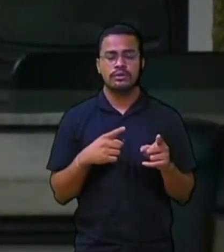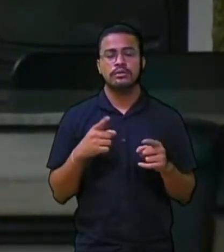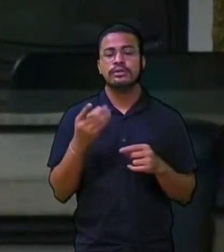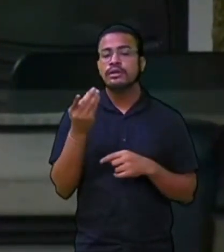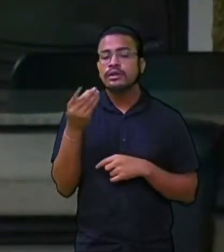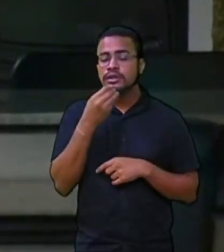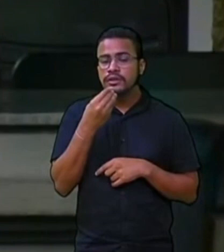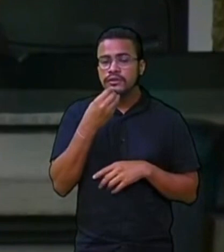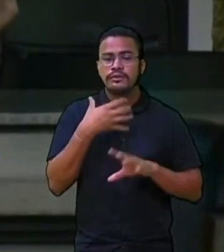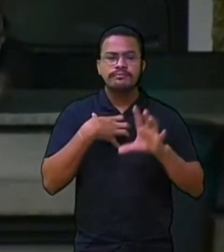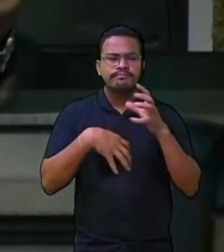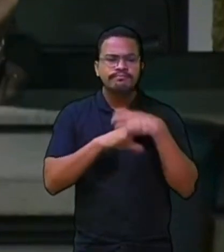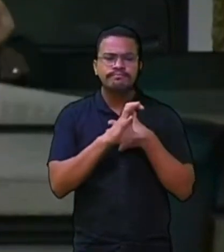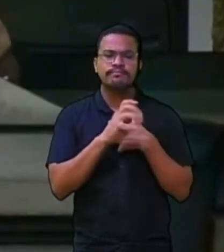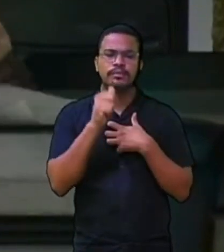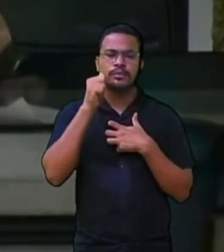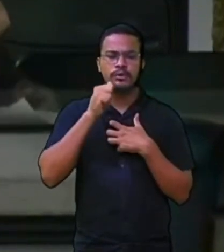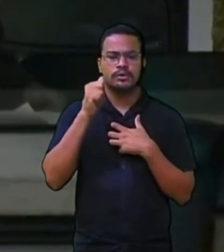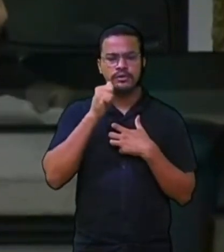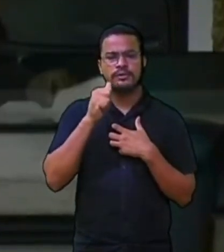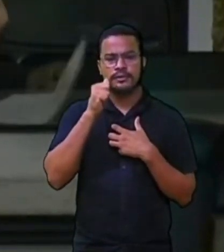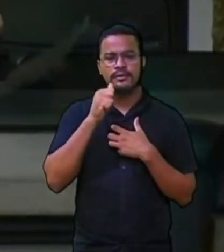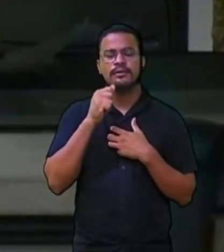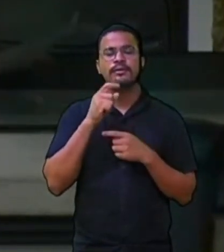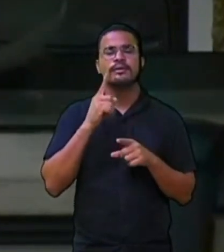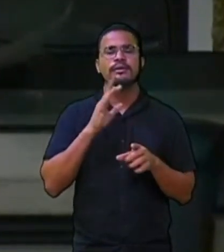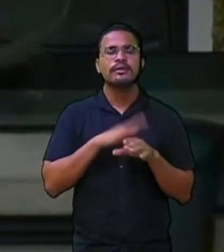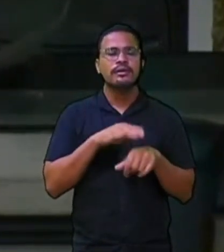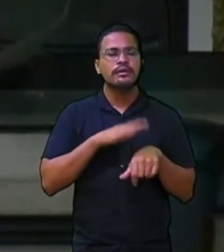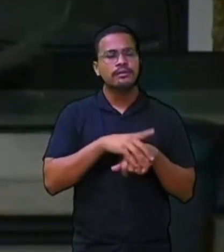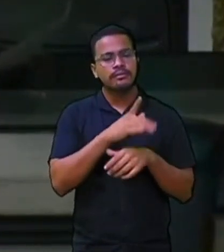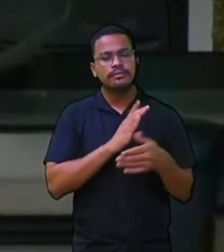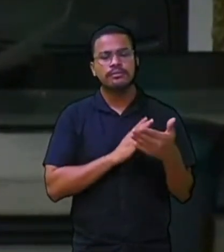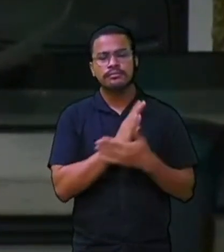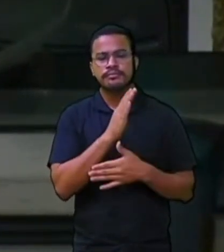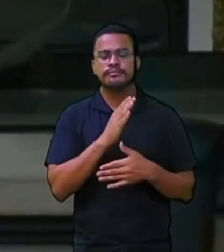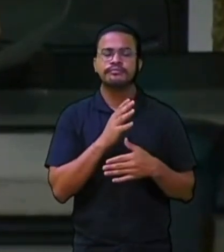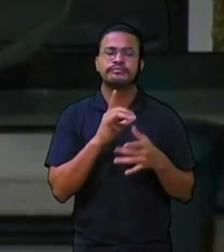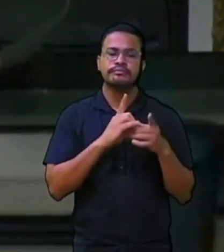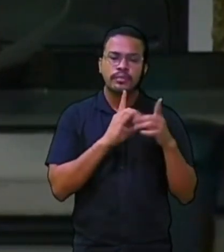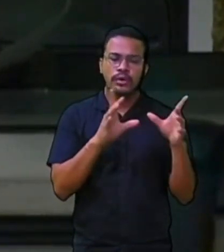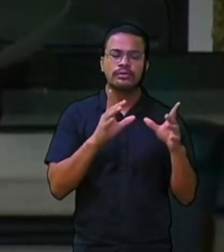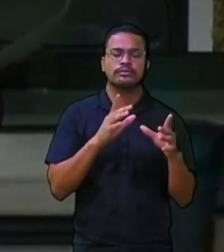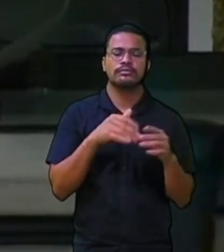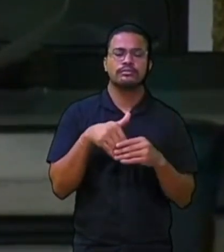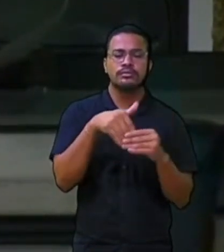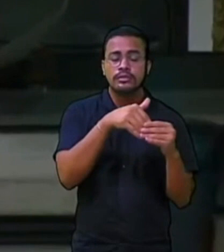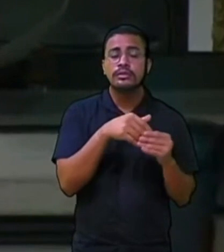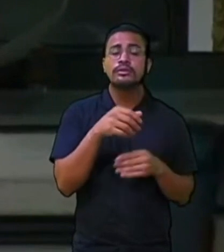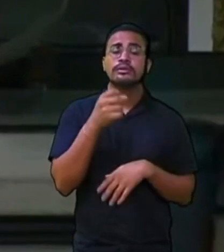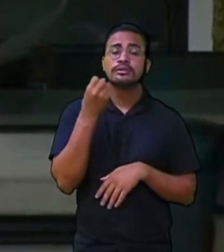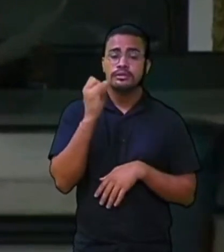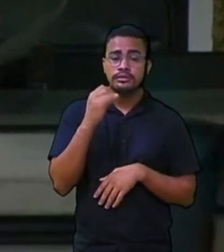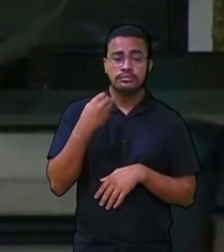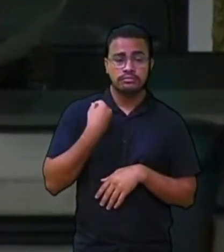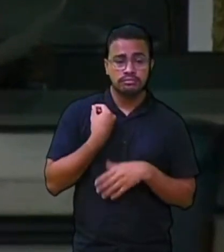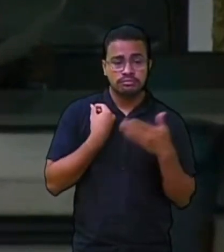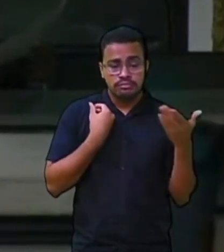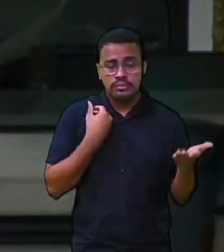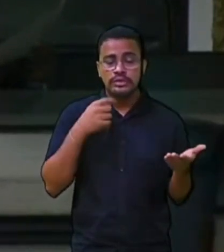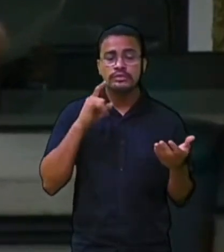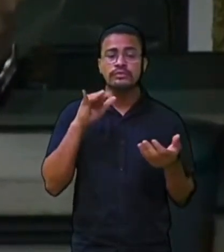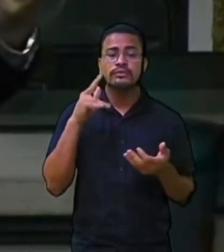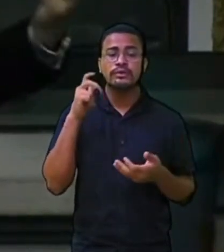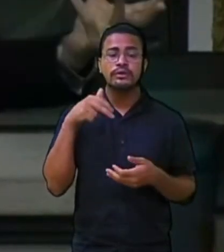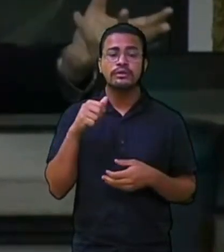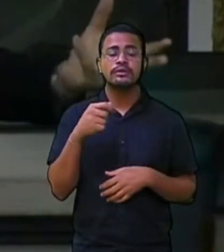o lado de mulheres que foram votadas democraticamente então se a Dra Silvana estivesse aqui com certeza o